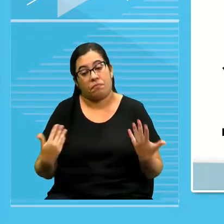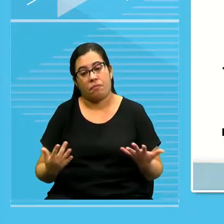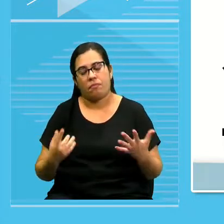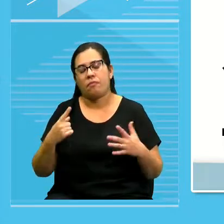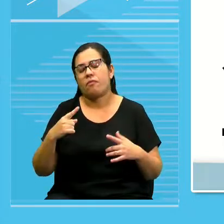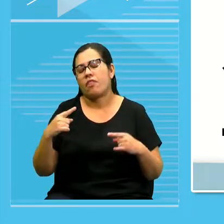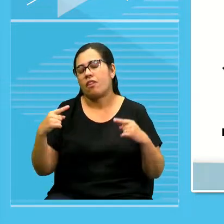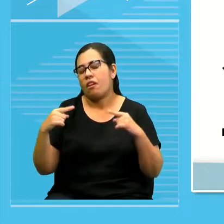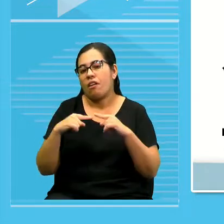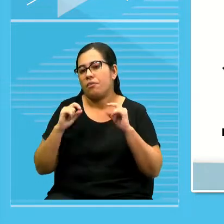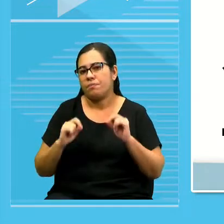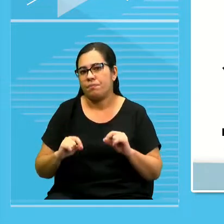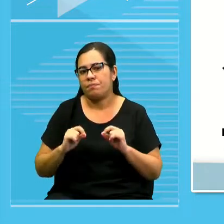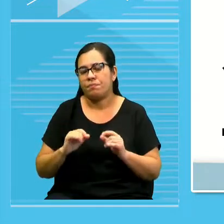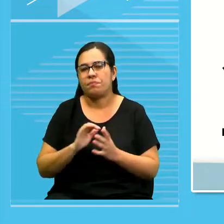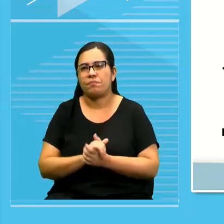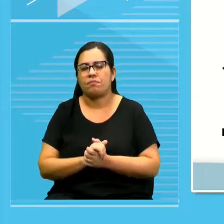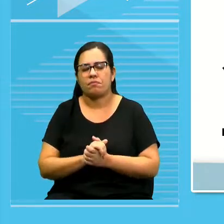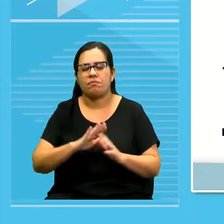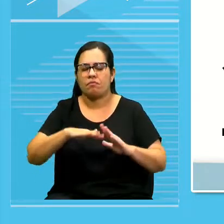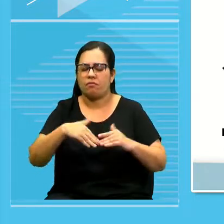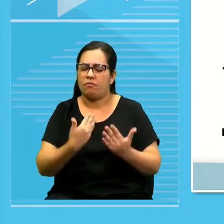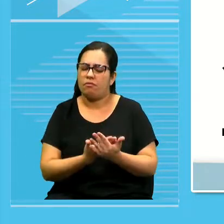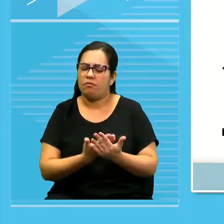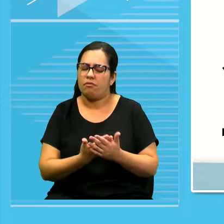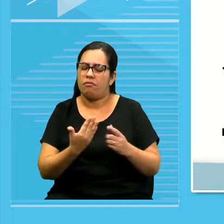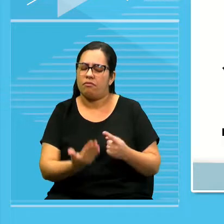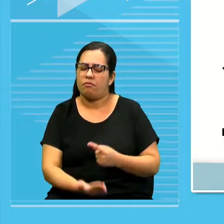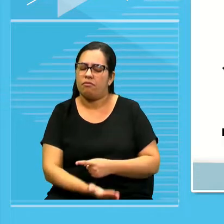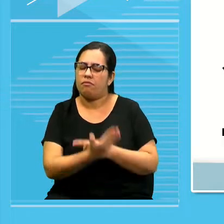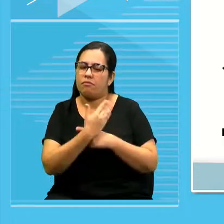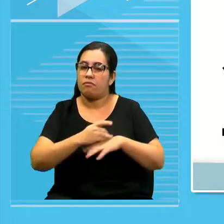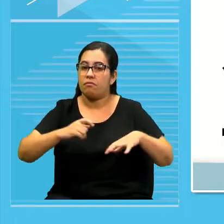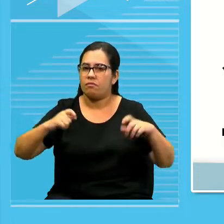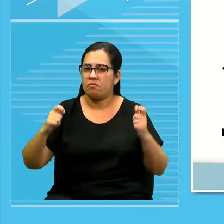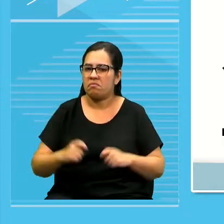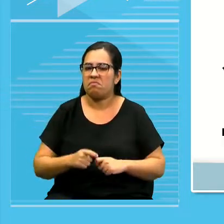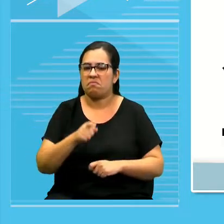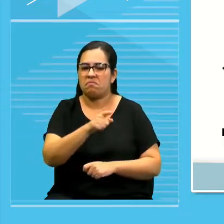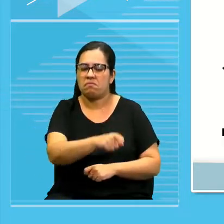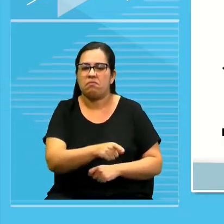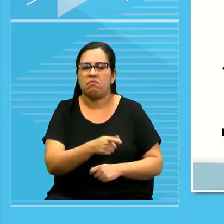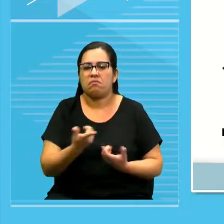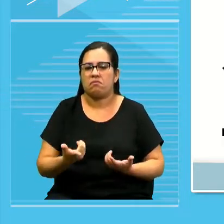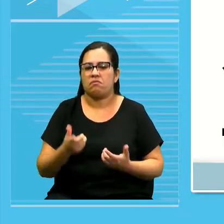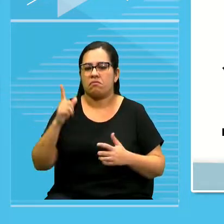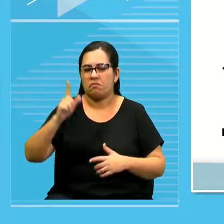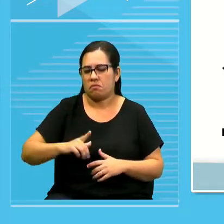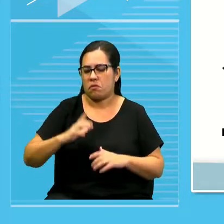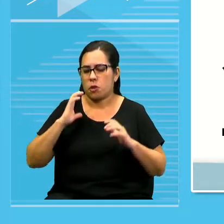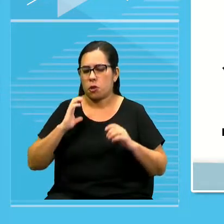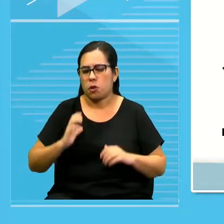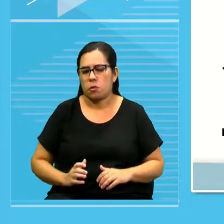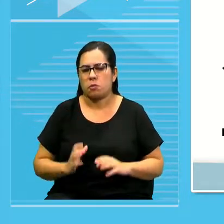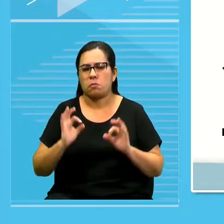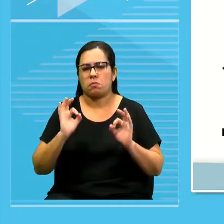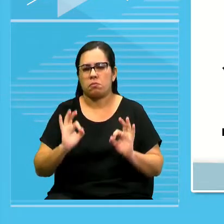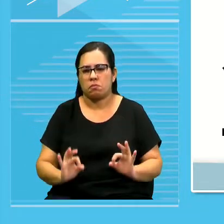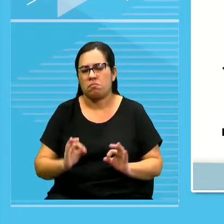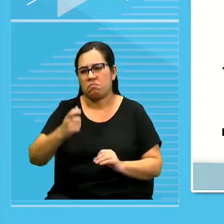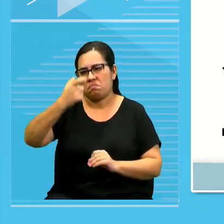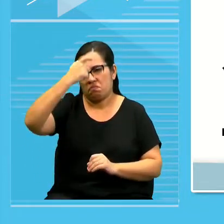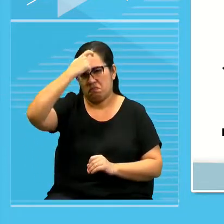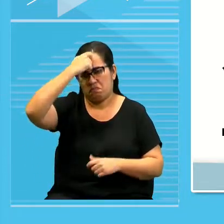ideia de que a escola ela te prepara para que tu consiga ser um cidadão uma cidadã consciente